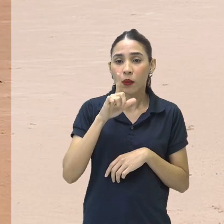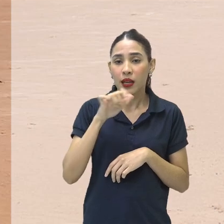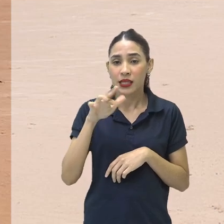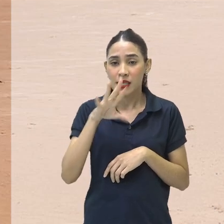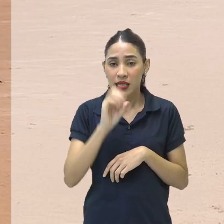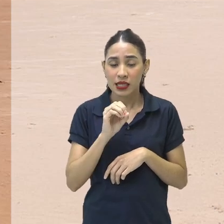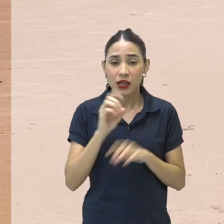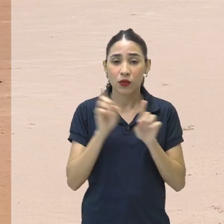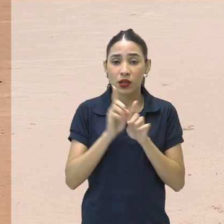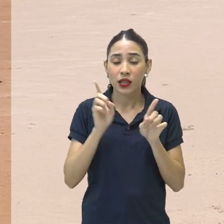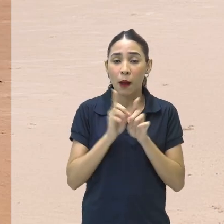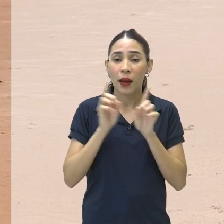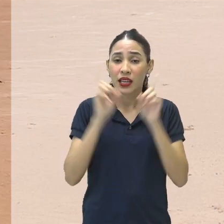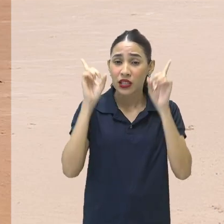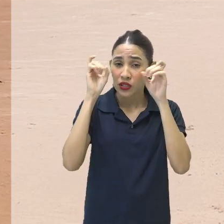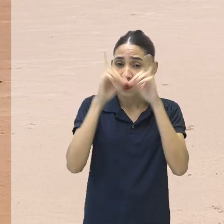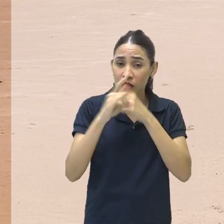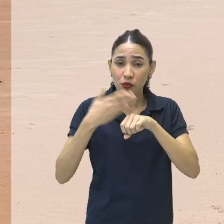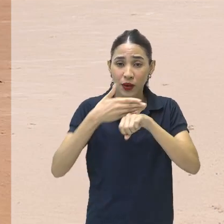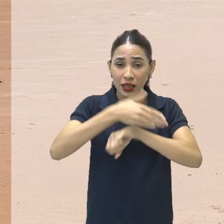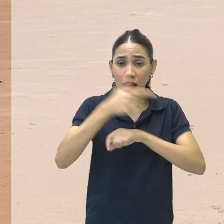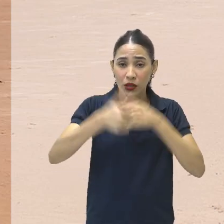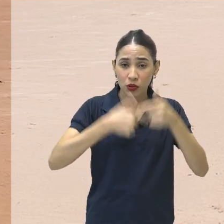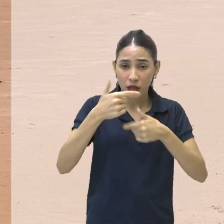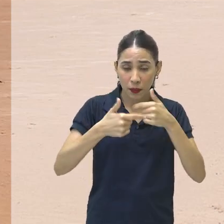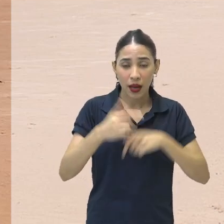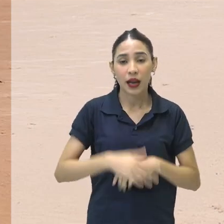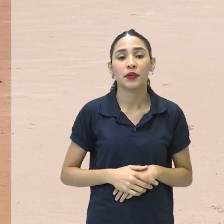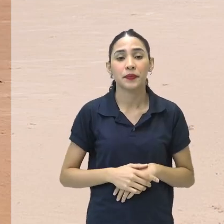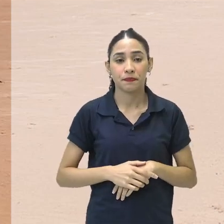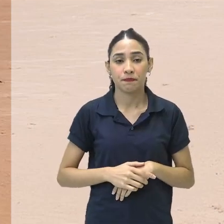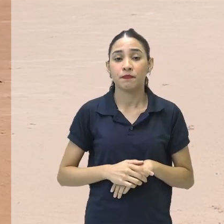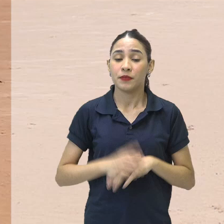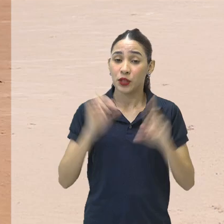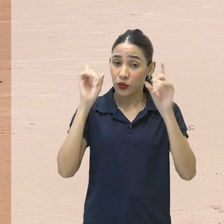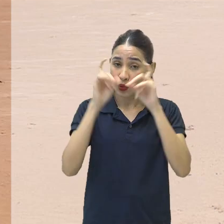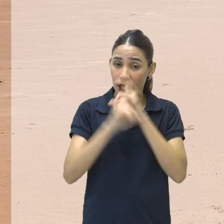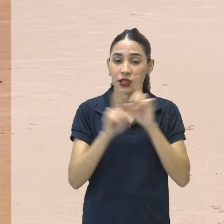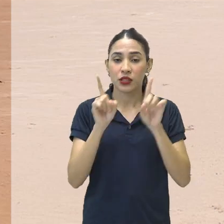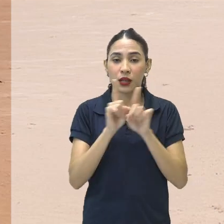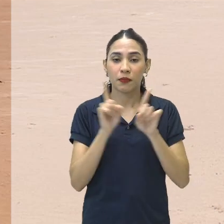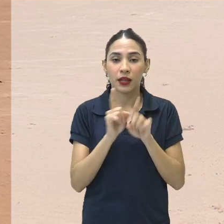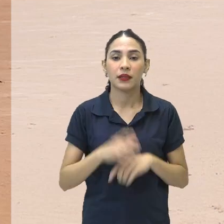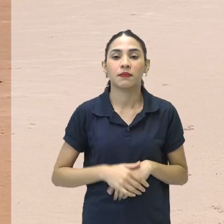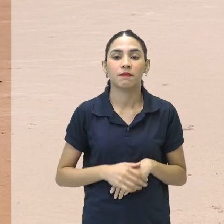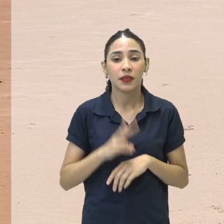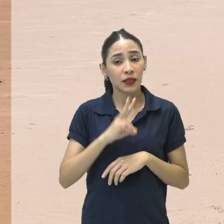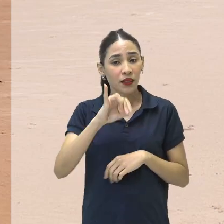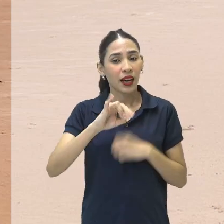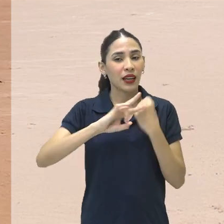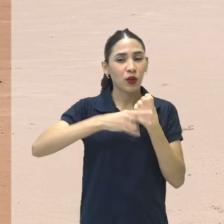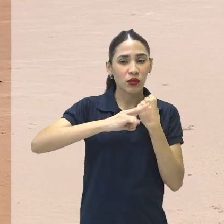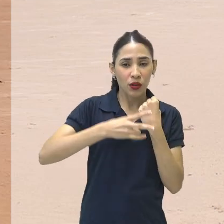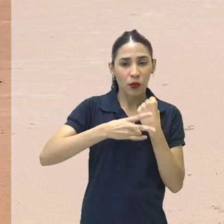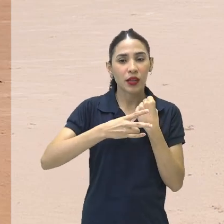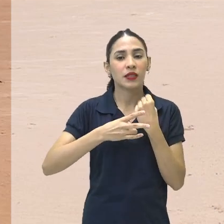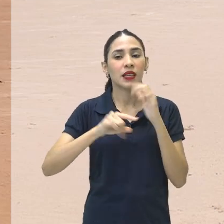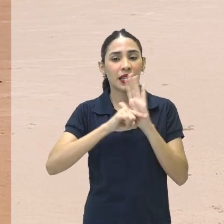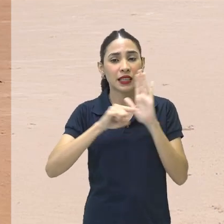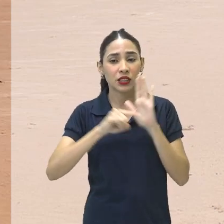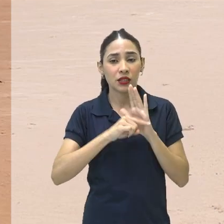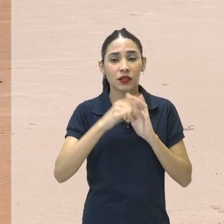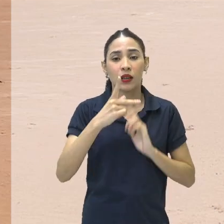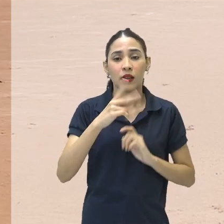de trabalho é um desafio enfrentado por esse trabalhador. E isso gera um impacto negativo na